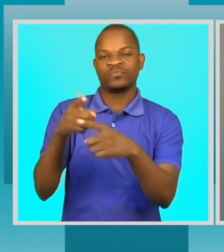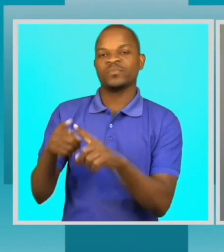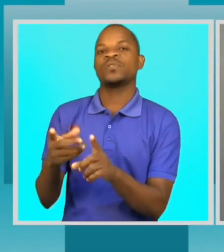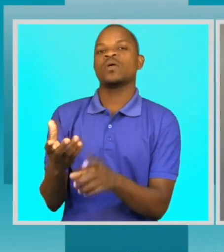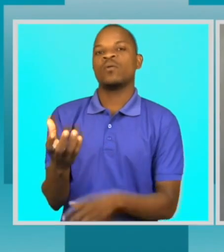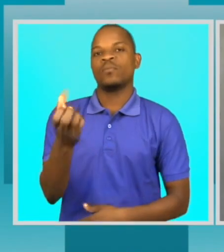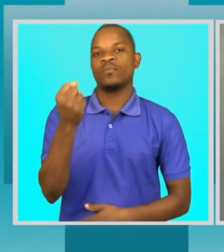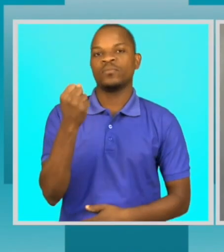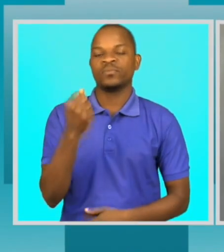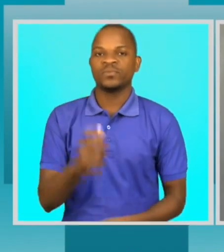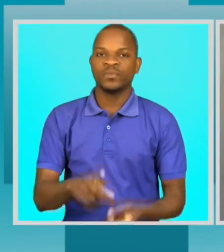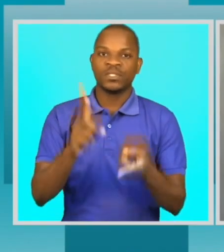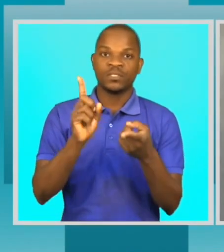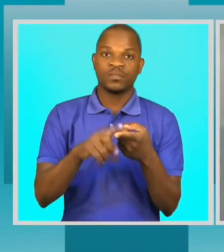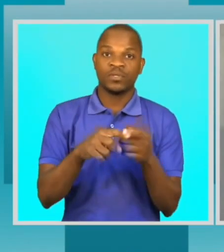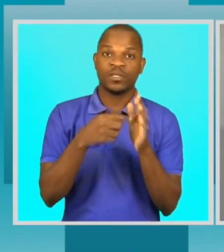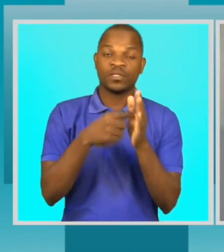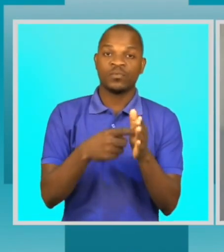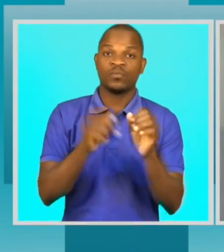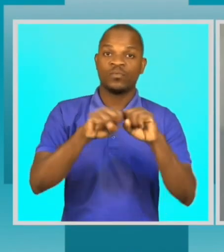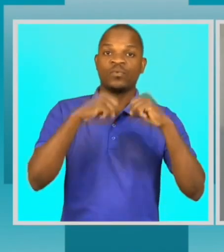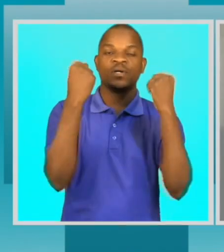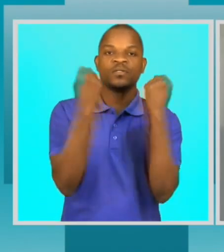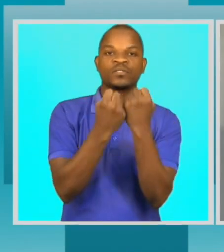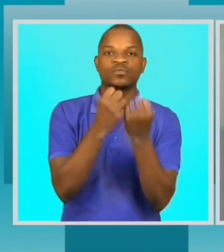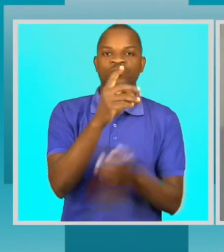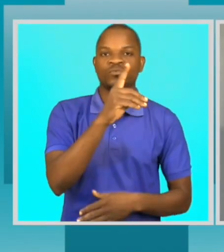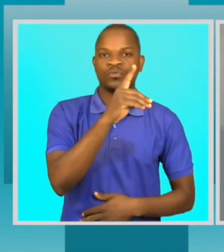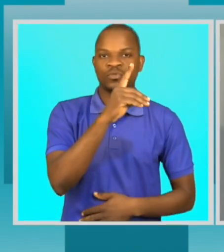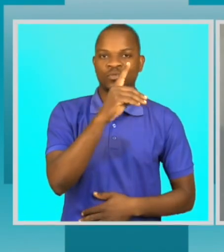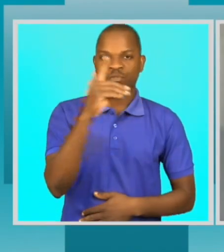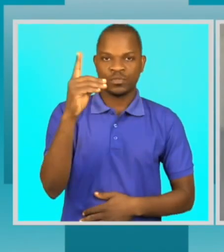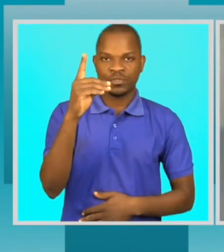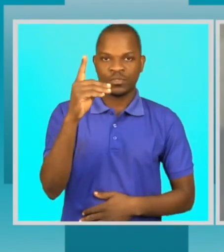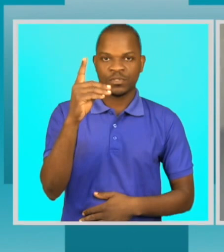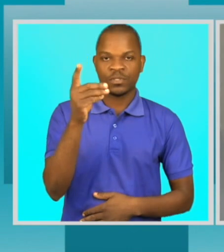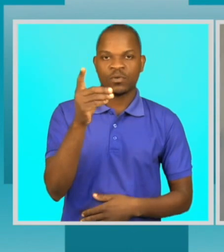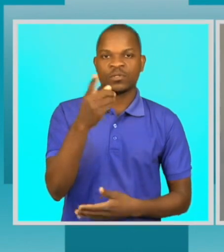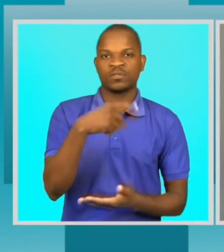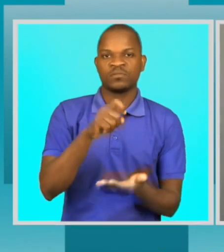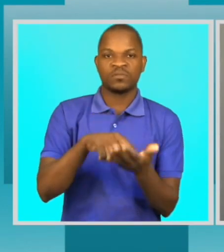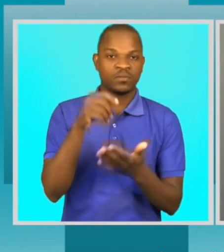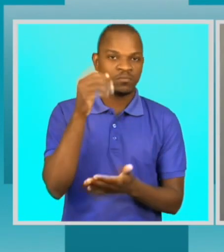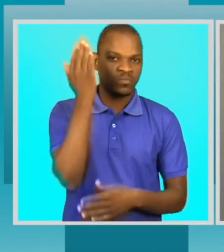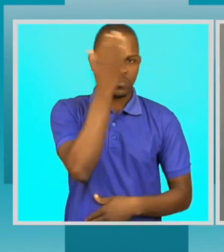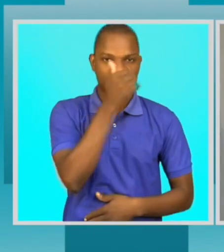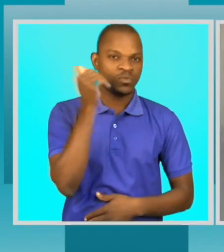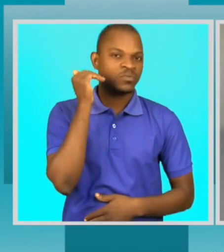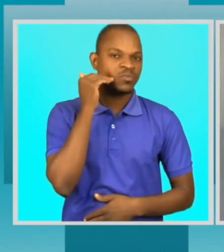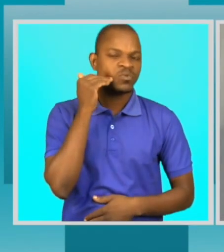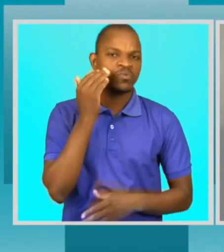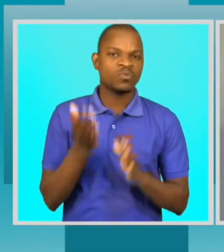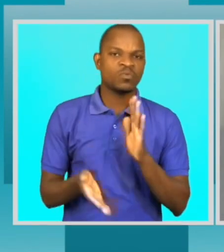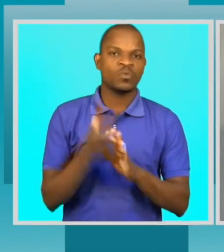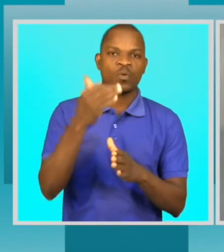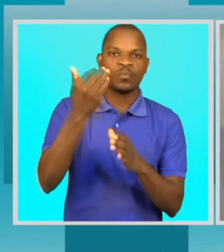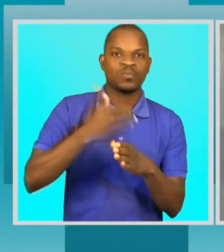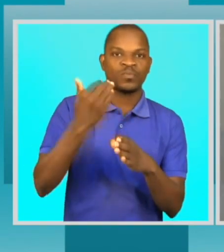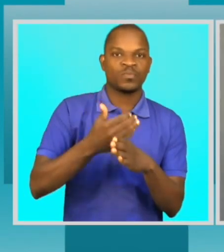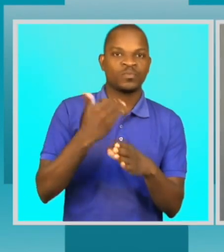por exemplo, a Associação Desportiva para Pessoas com Deficiência de Manica eles treinam mais na perspectiva